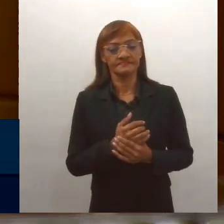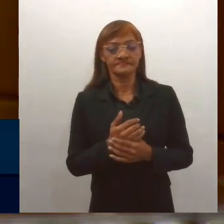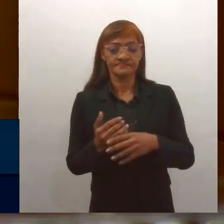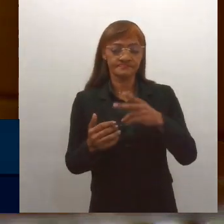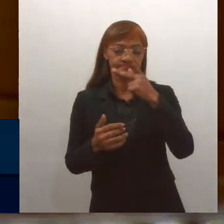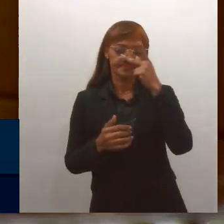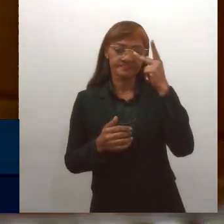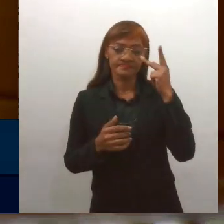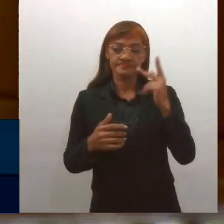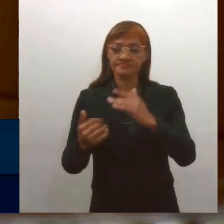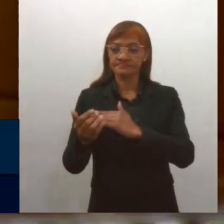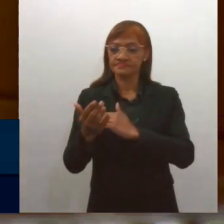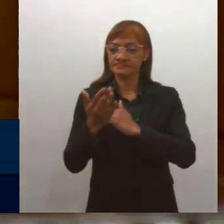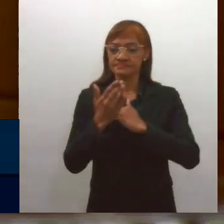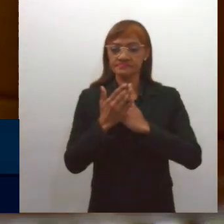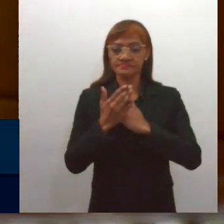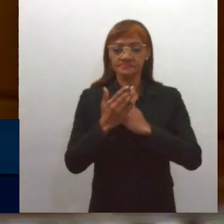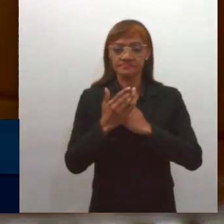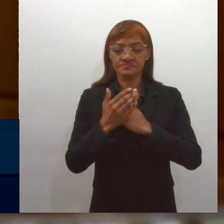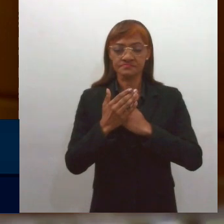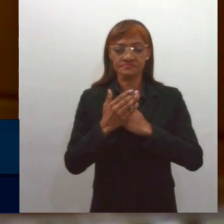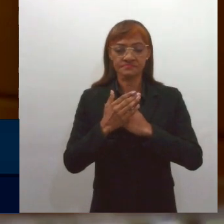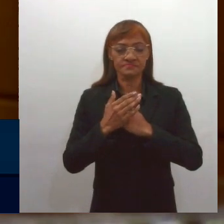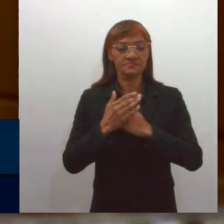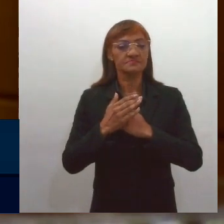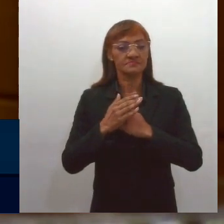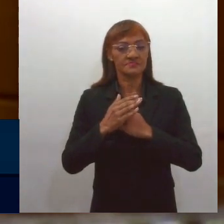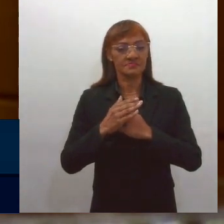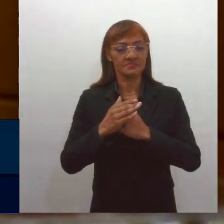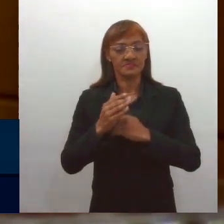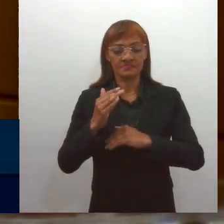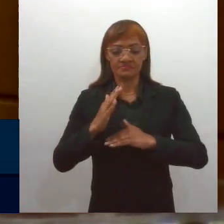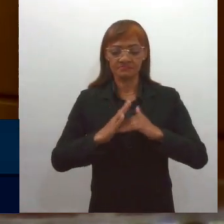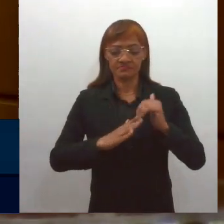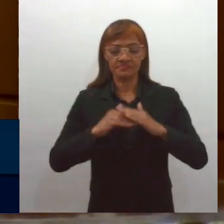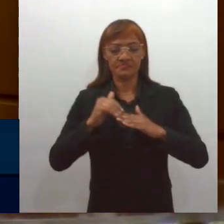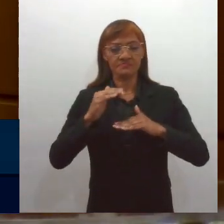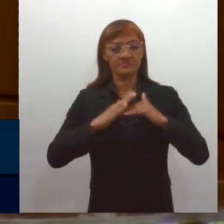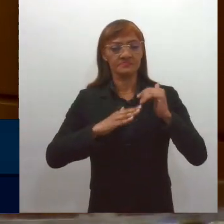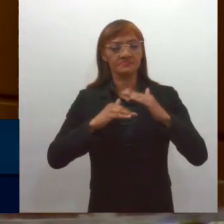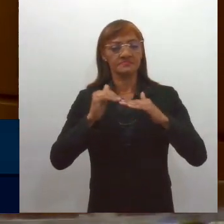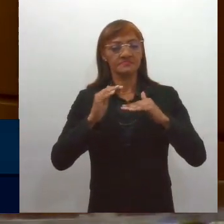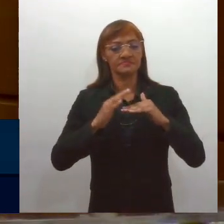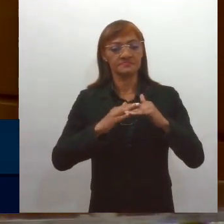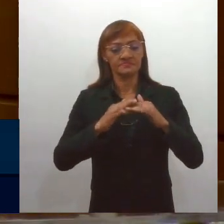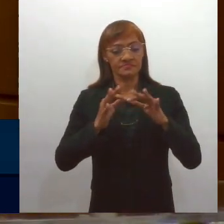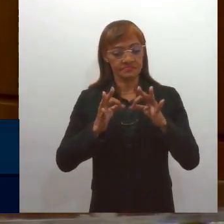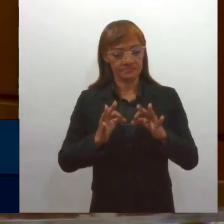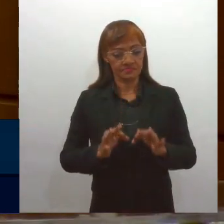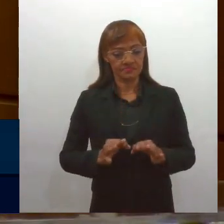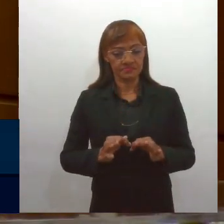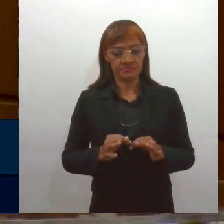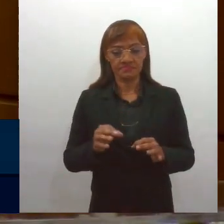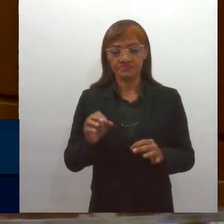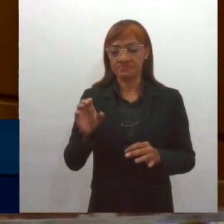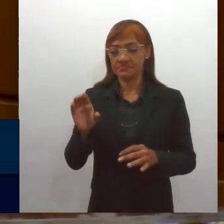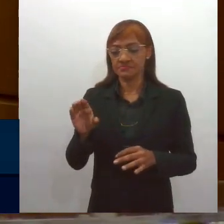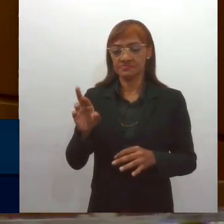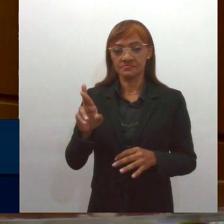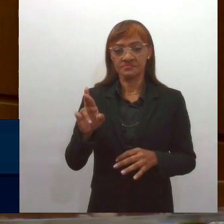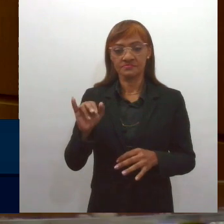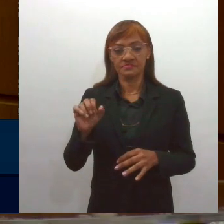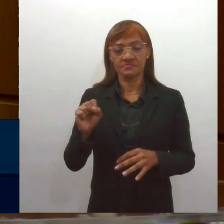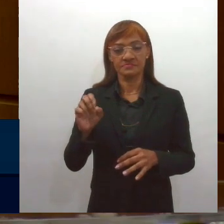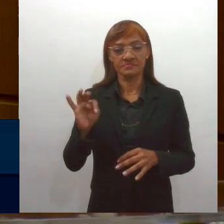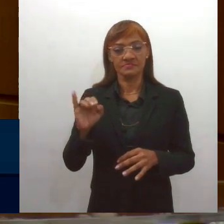a construir uma carreira profissional, e Cristiano Prado, que não foi combinado, mas